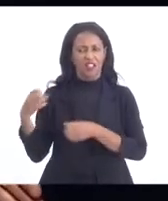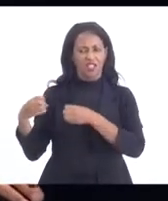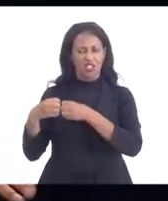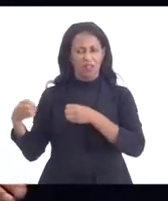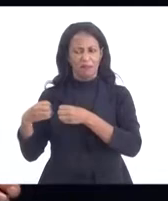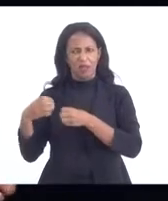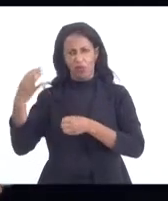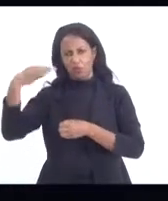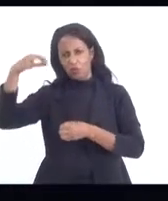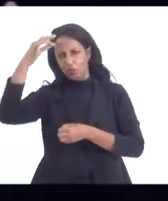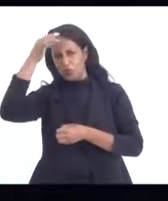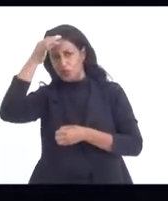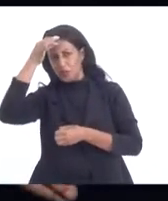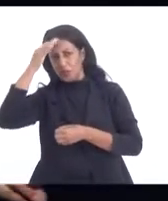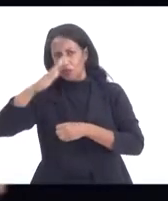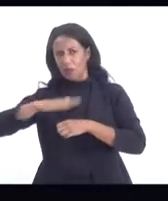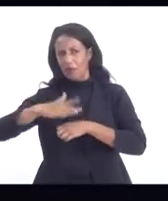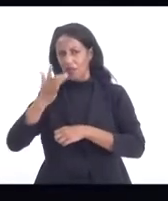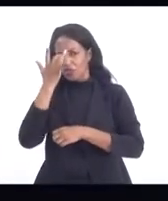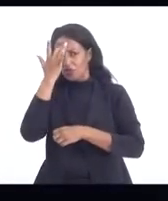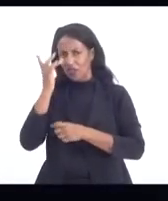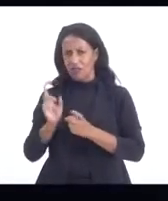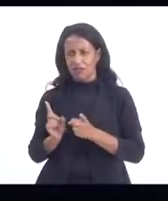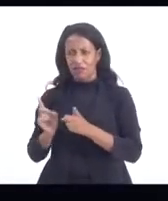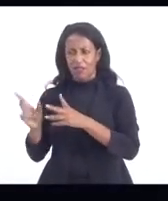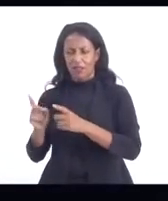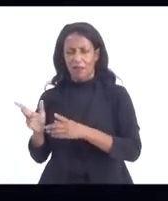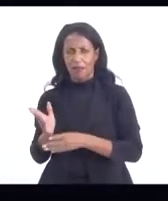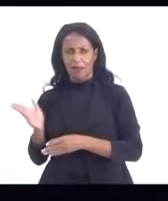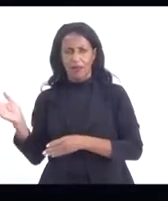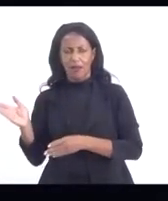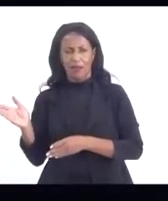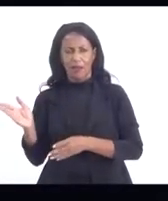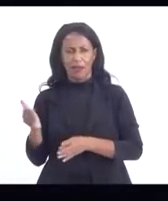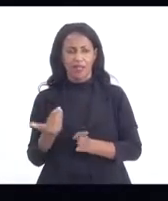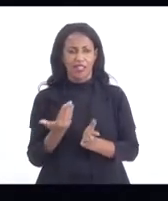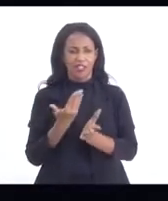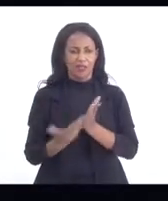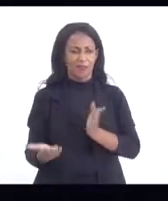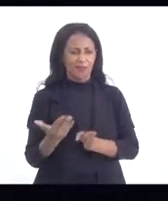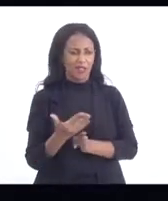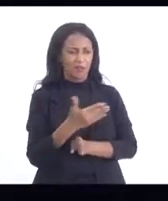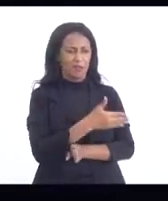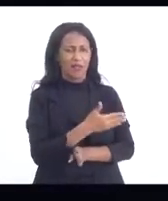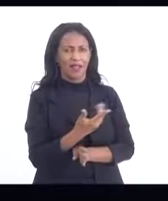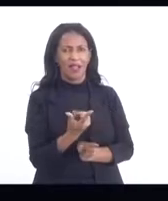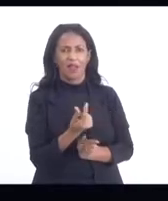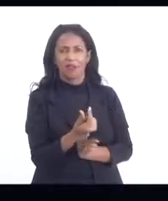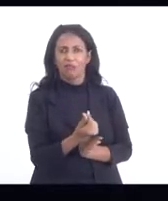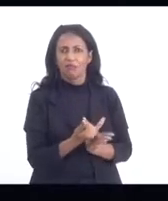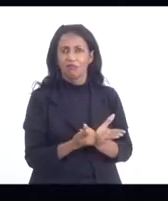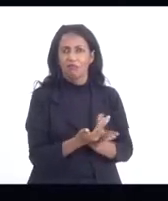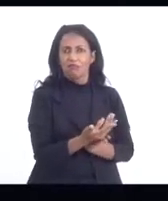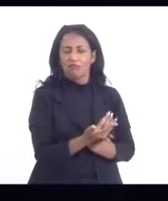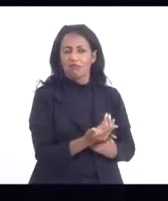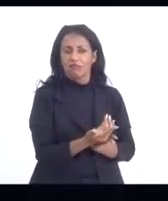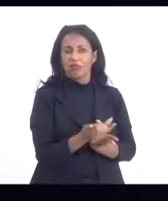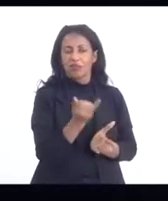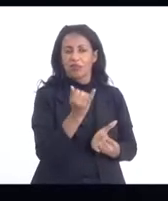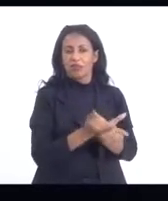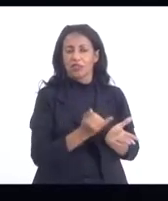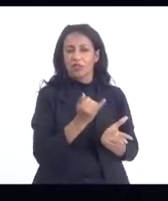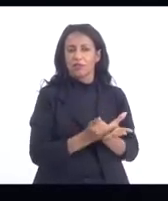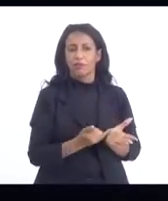do Espírito Santo, é muito mais fácil escoar a nossa produção para lá. E a gente perde aqui uma quantia vultuosa de